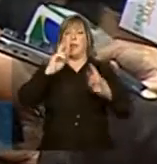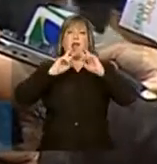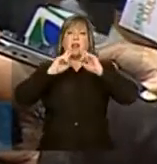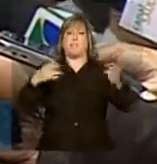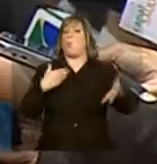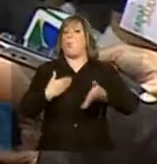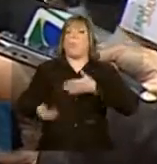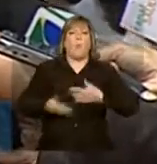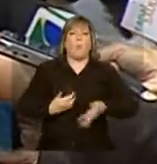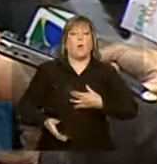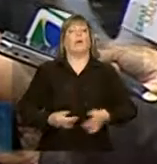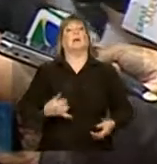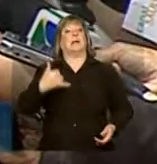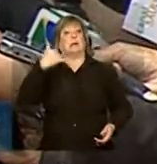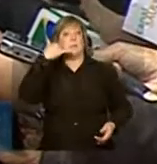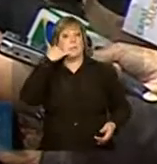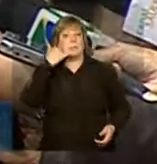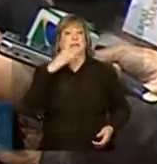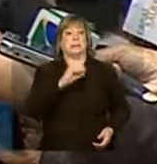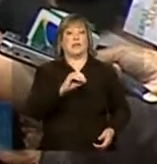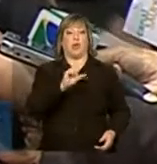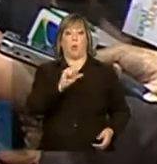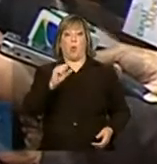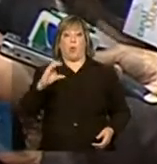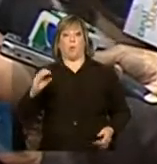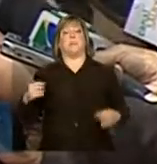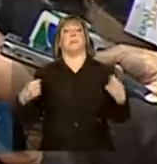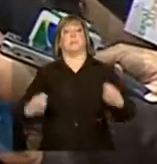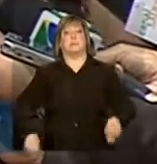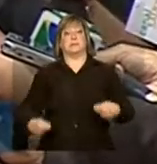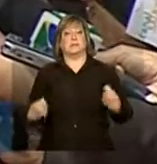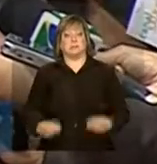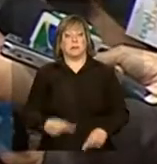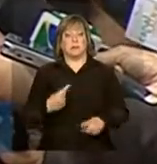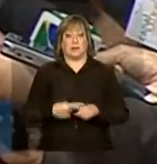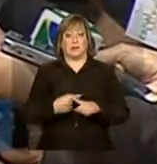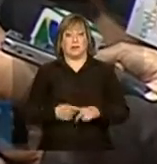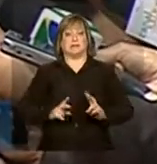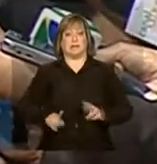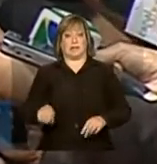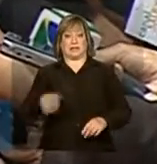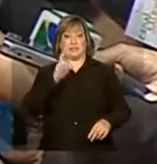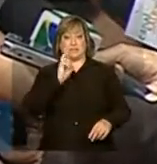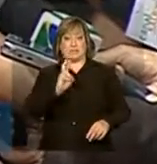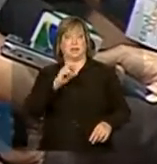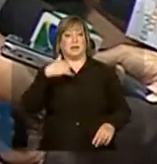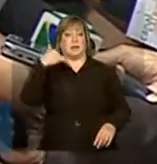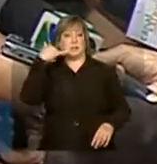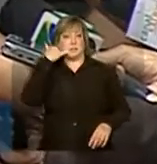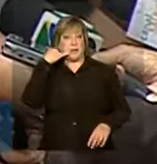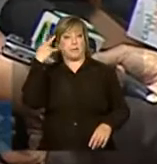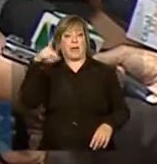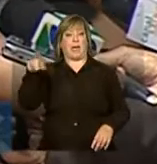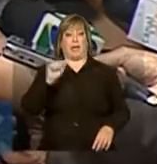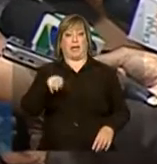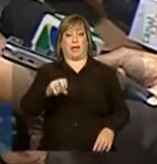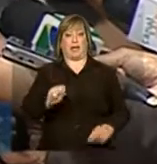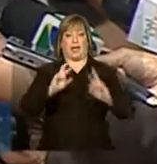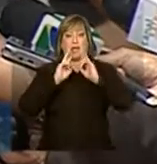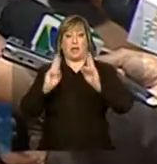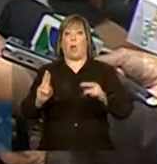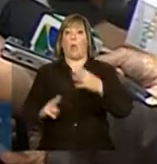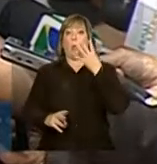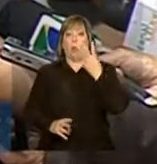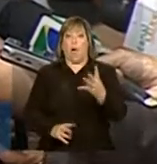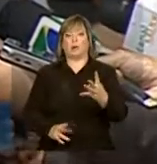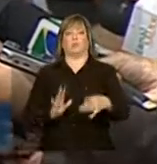plano de saúde. Para vocês terem ideia, nesse período, de cada 5 ligações para a ANS de reclamação, 4